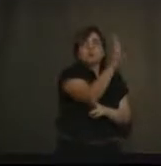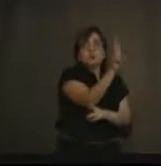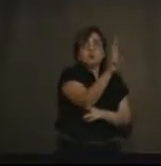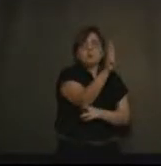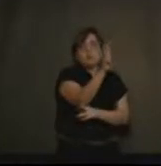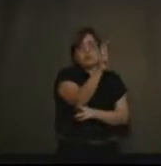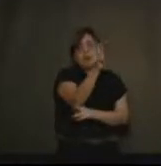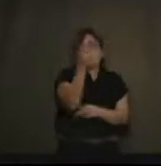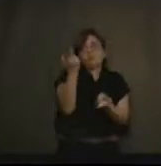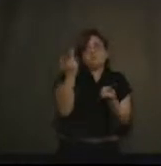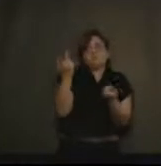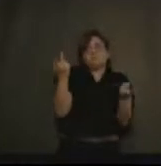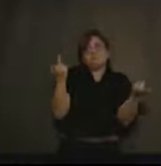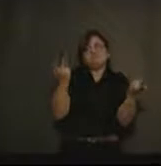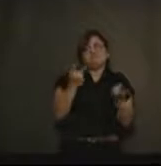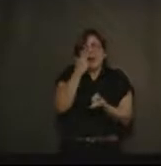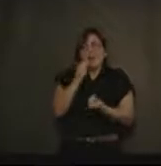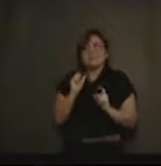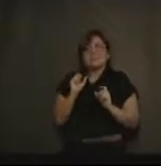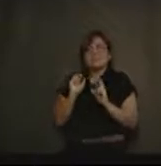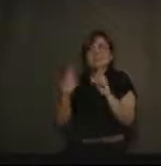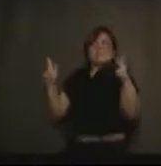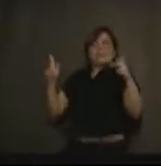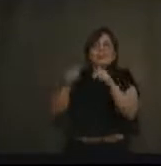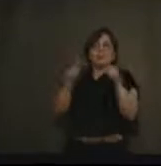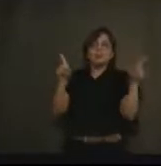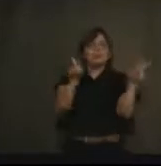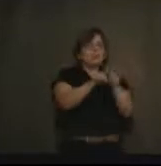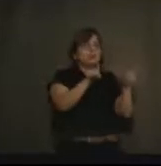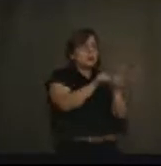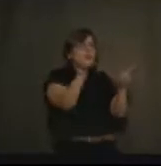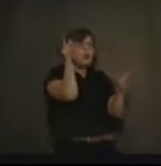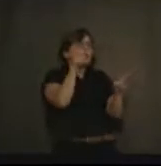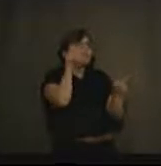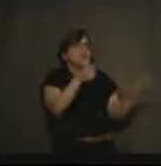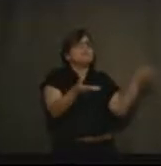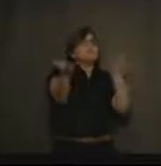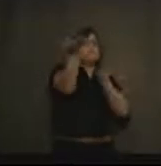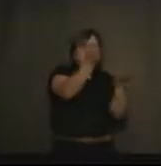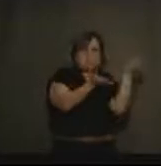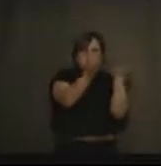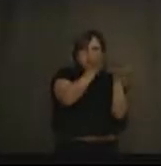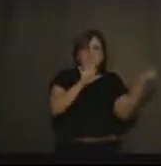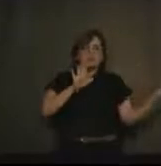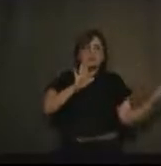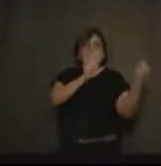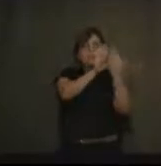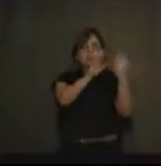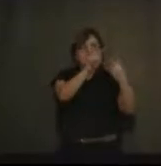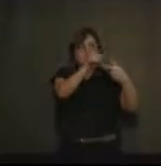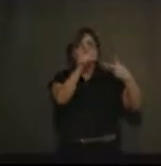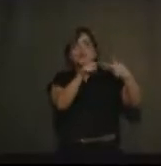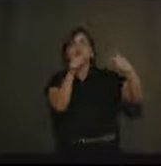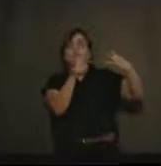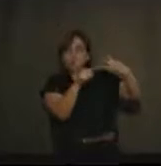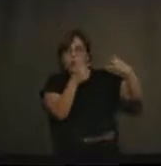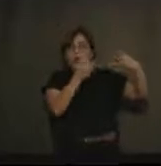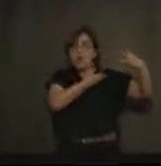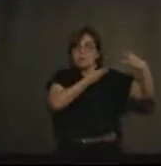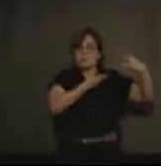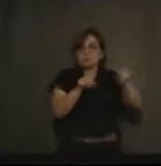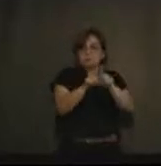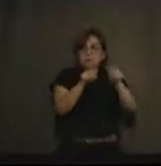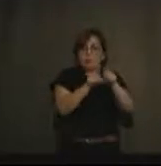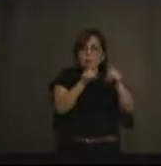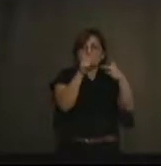pragmática, mas ao mesmo tempo uma solução muito bem conseguida, com a presença de 2 amigos que eram também 2 grandes